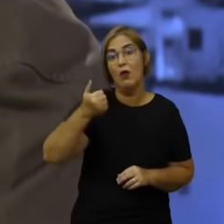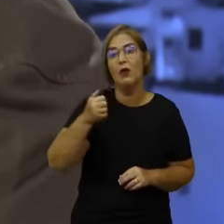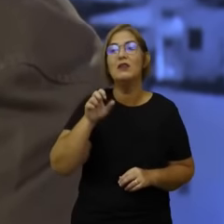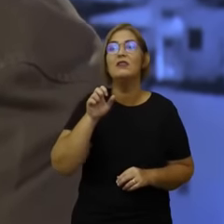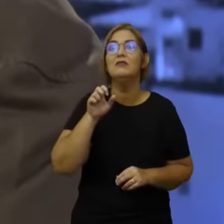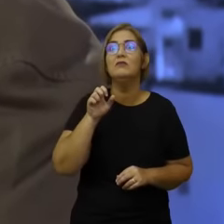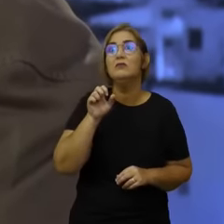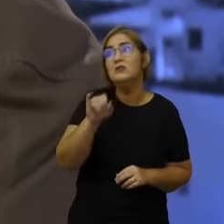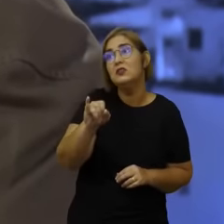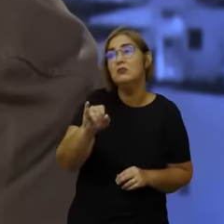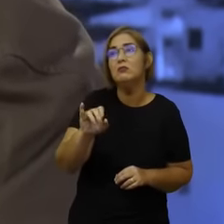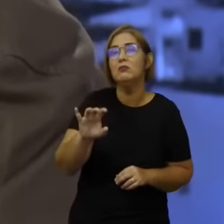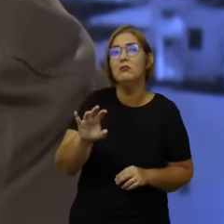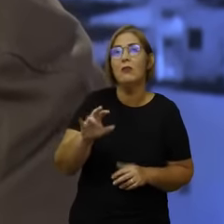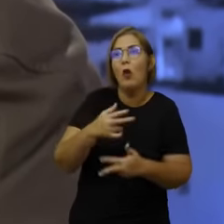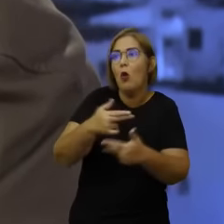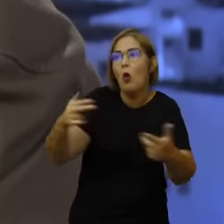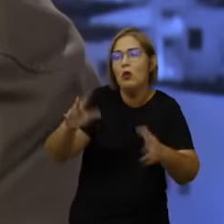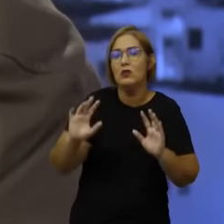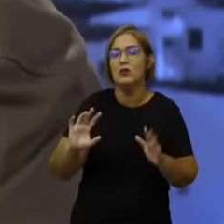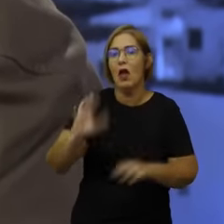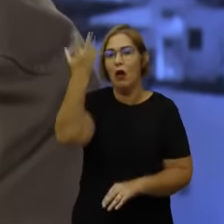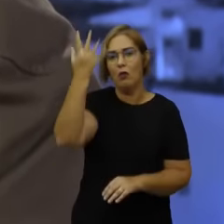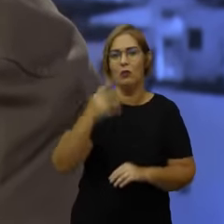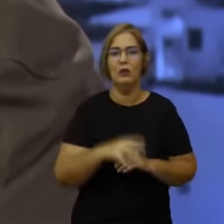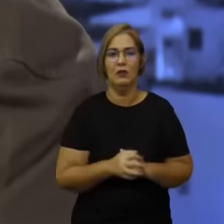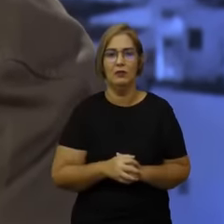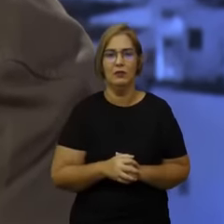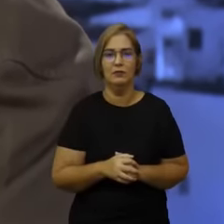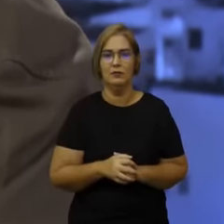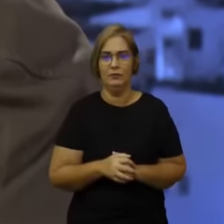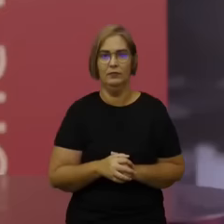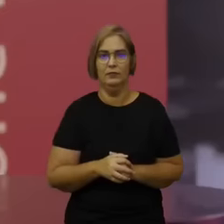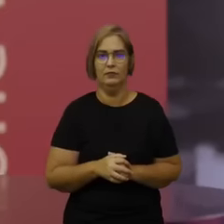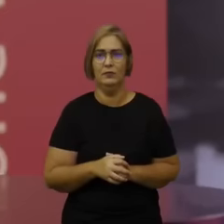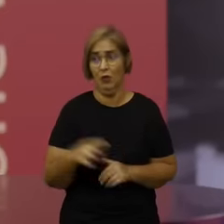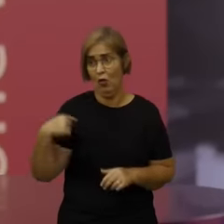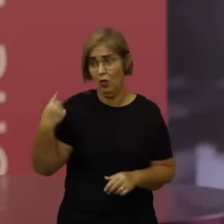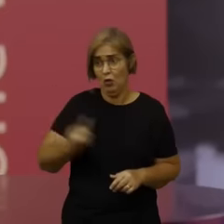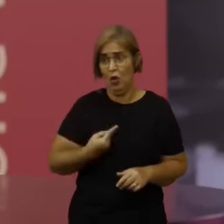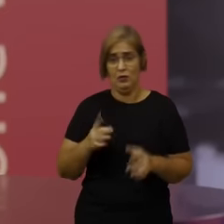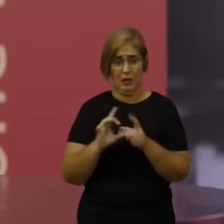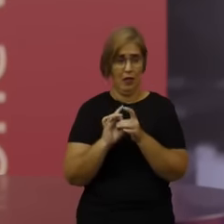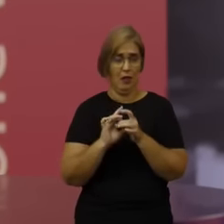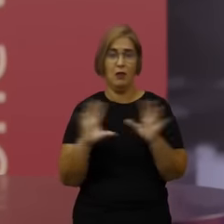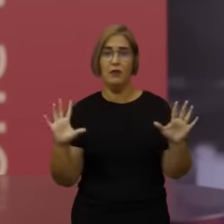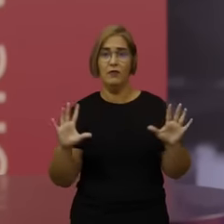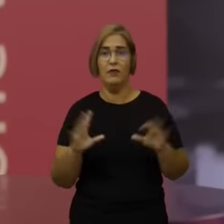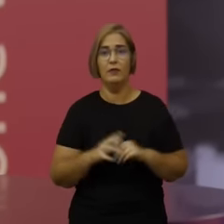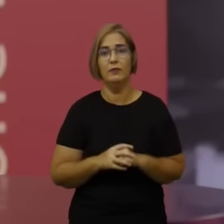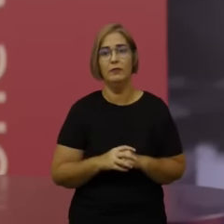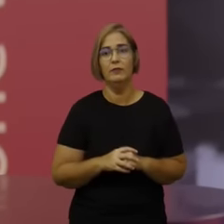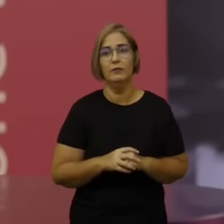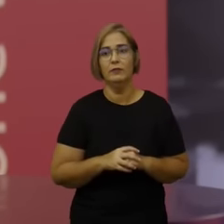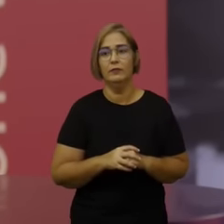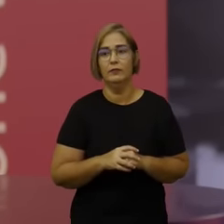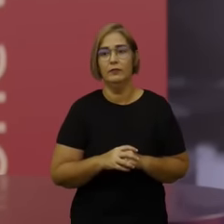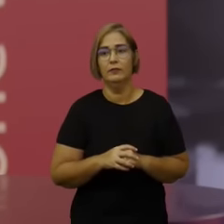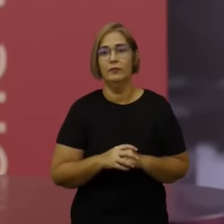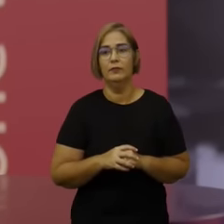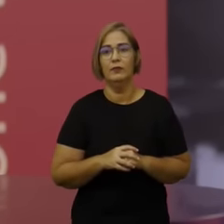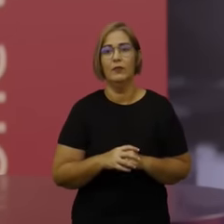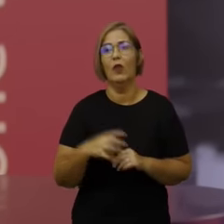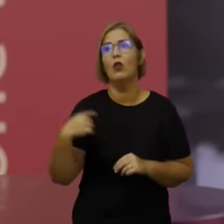acaso. Isto é, a nossa suposta liberdade, a nossa eh eh existência